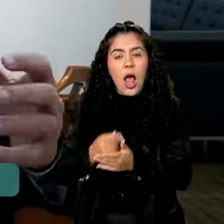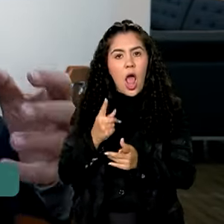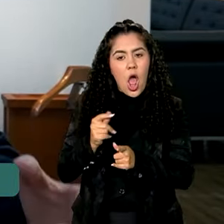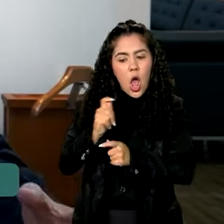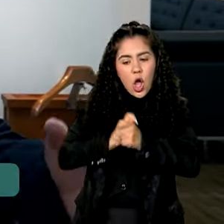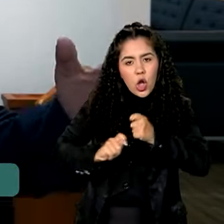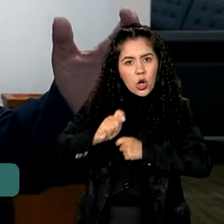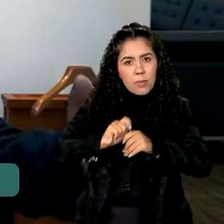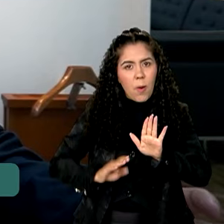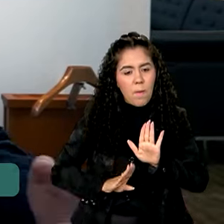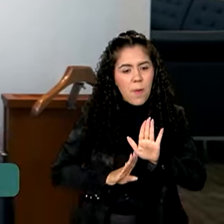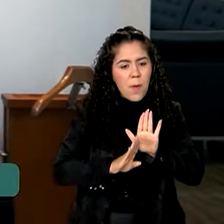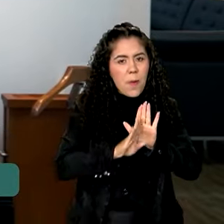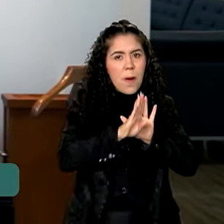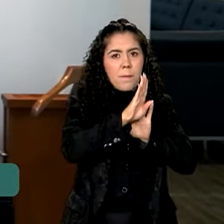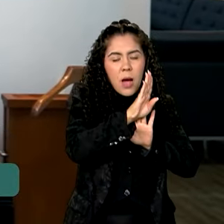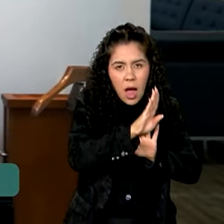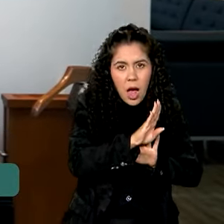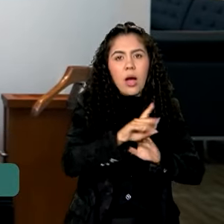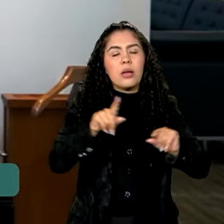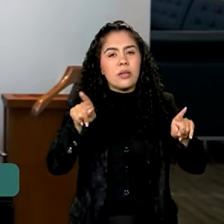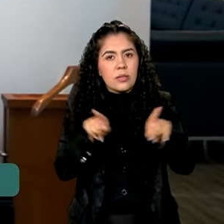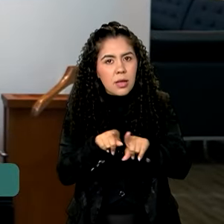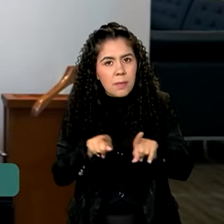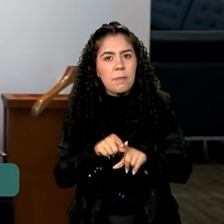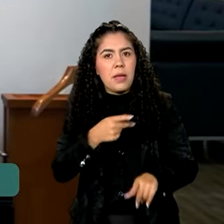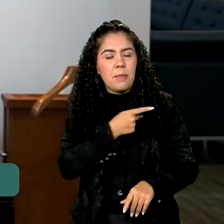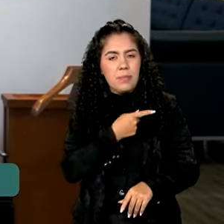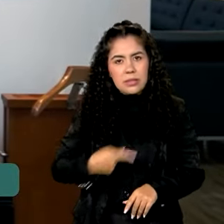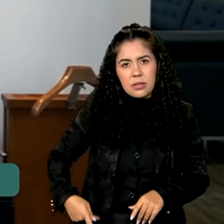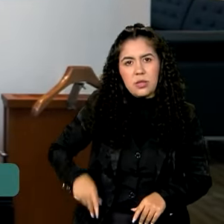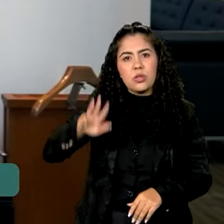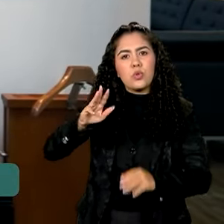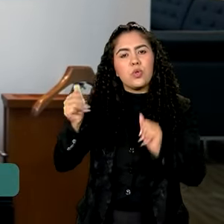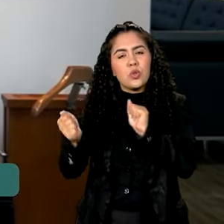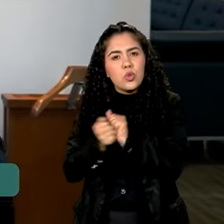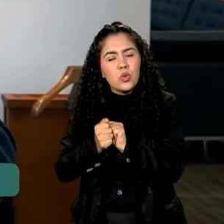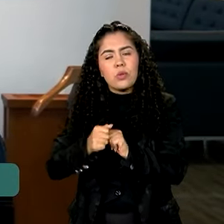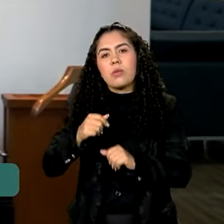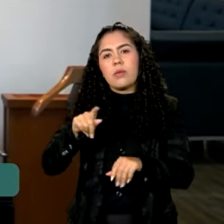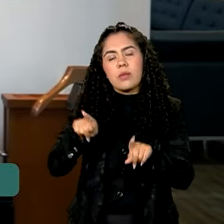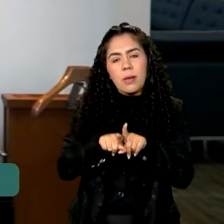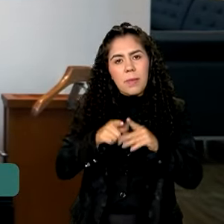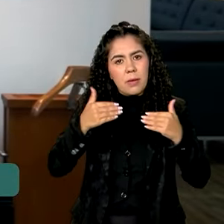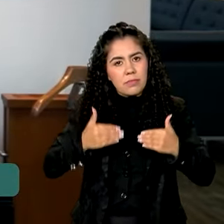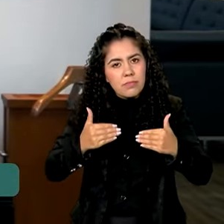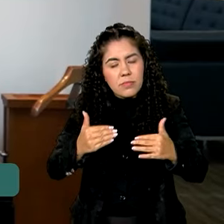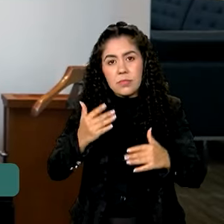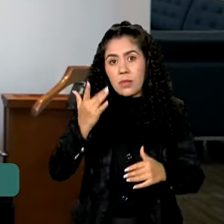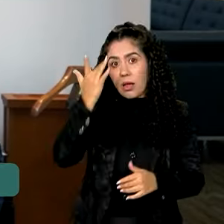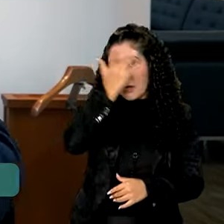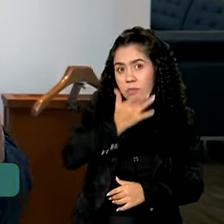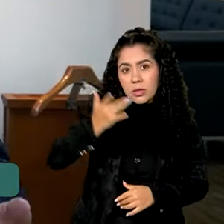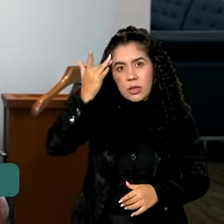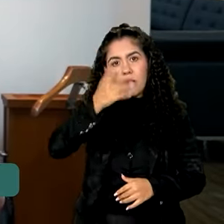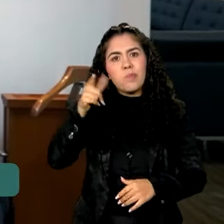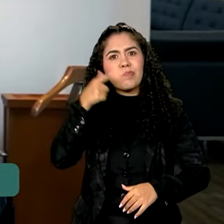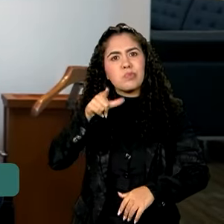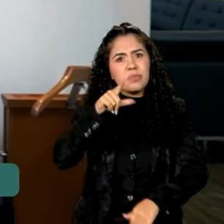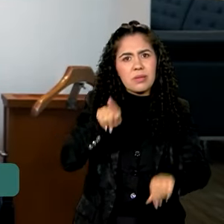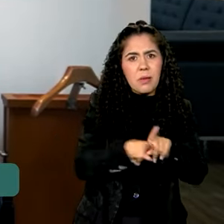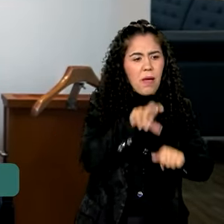comandado pelo presidente Lula, pelo ministro Fernando Haddad, juntamente com a geração de empregos, o